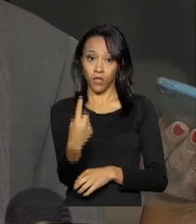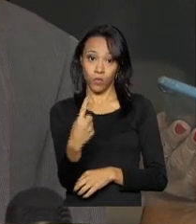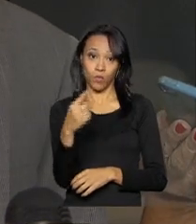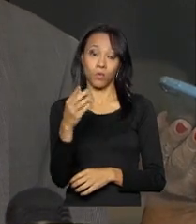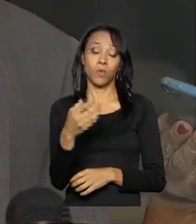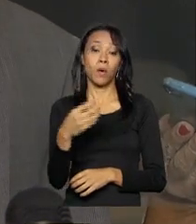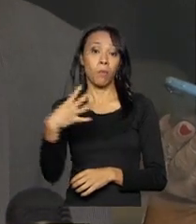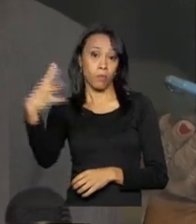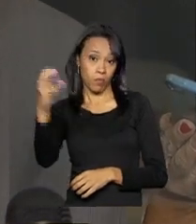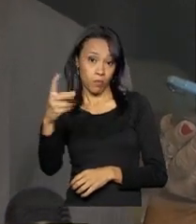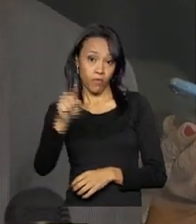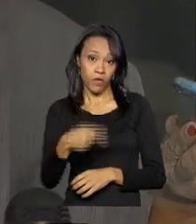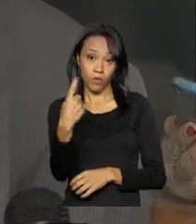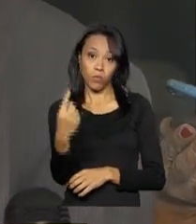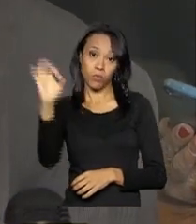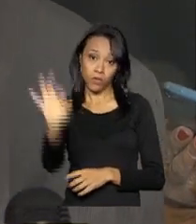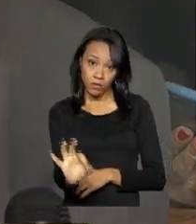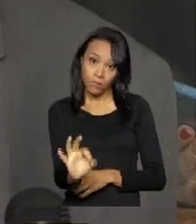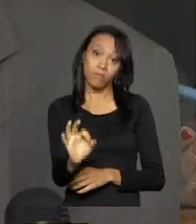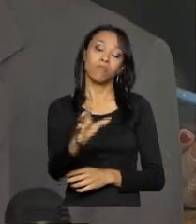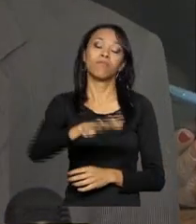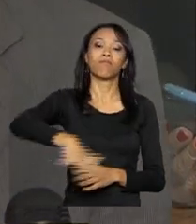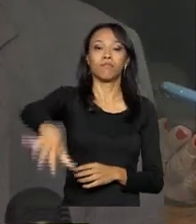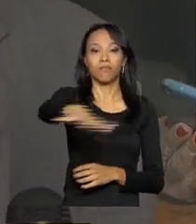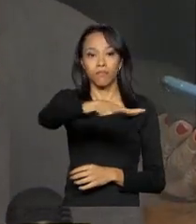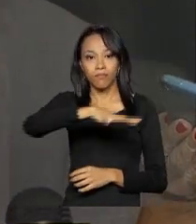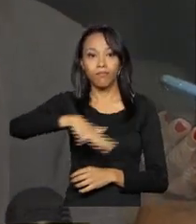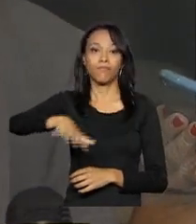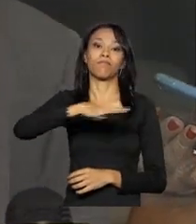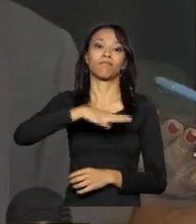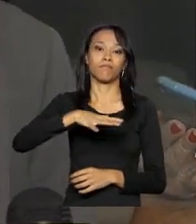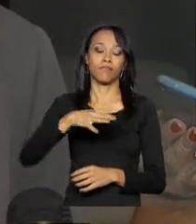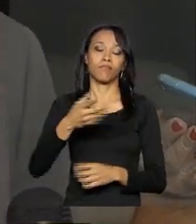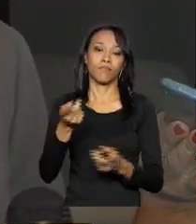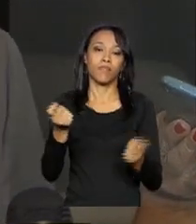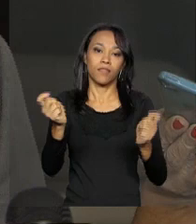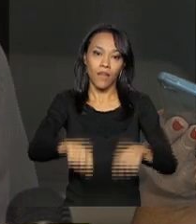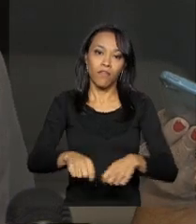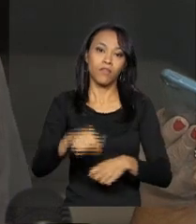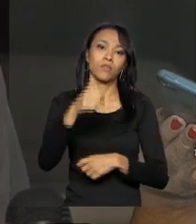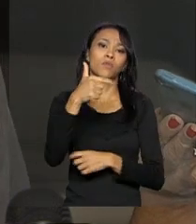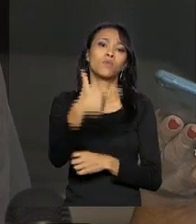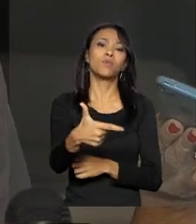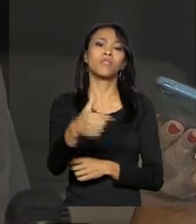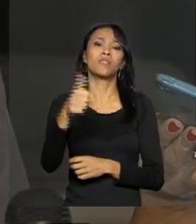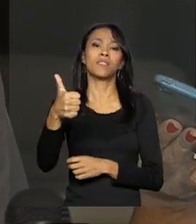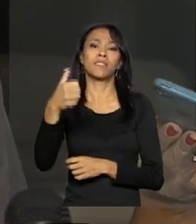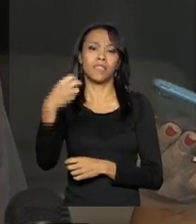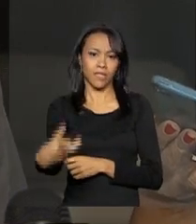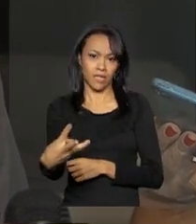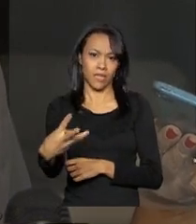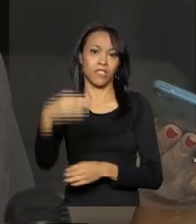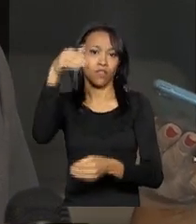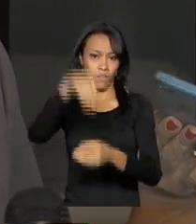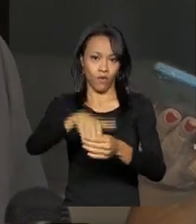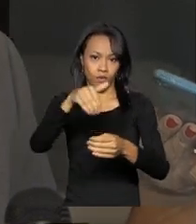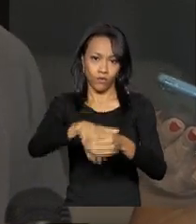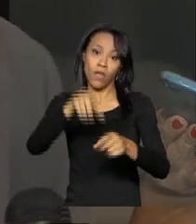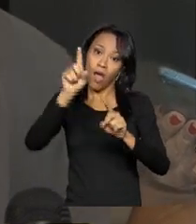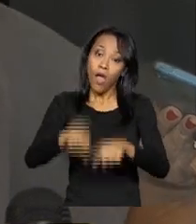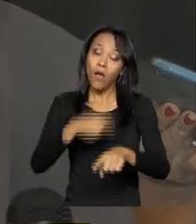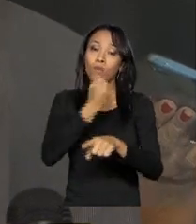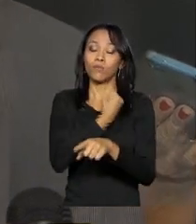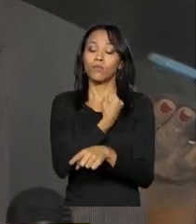41,5% da comissão, que projetado para o plenário nos dariam 213 votos, que é um número que inclusive eu tenho